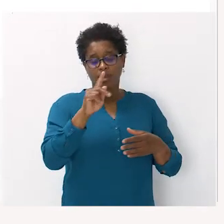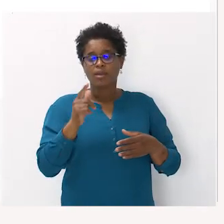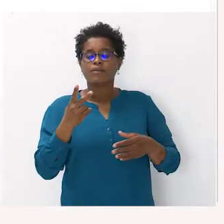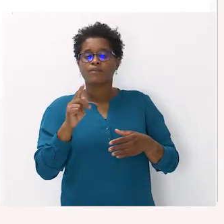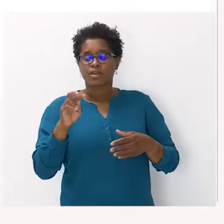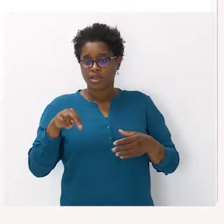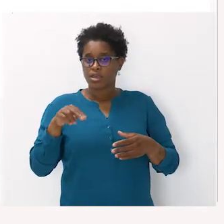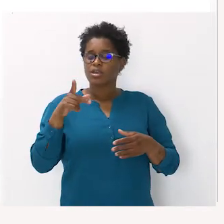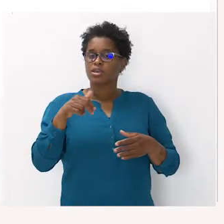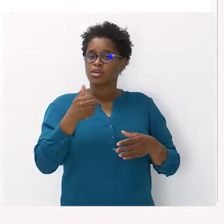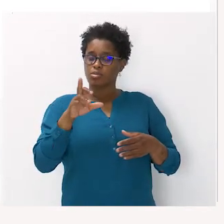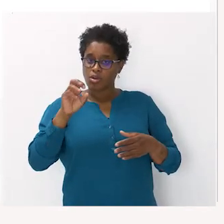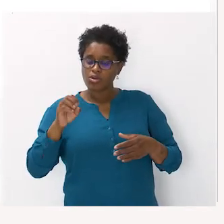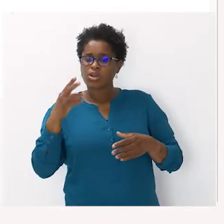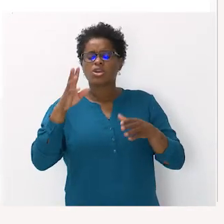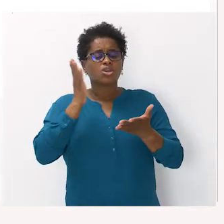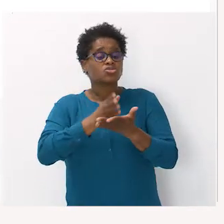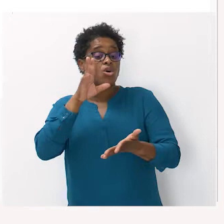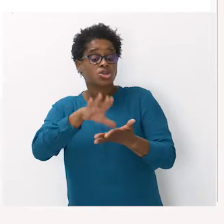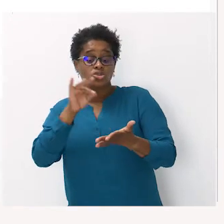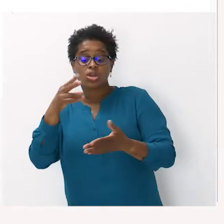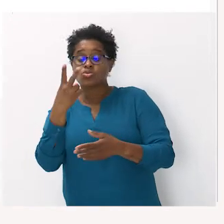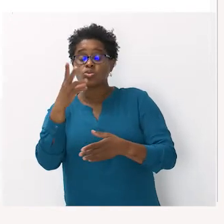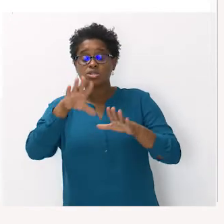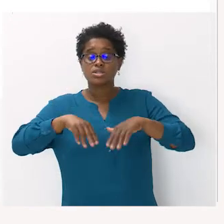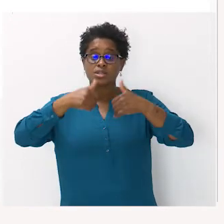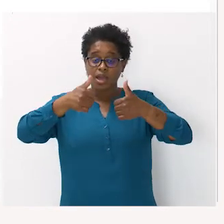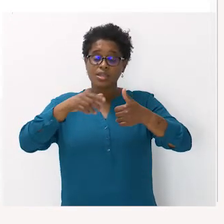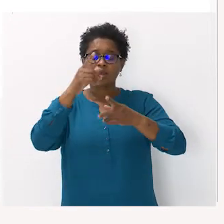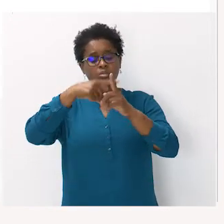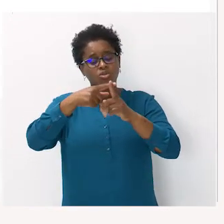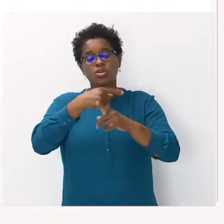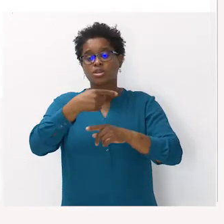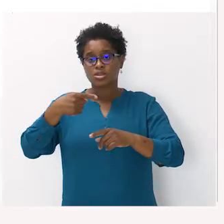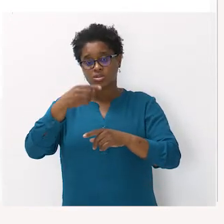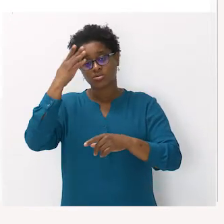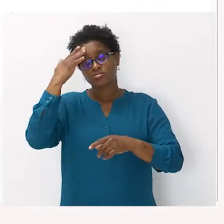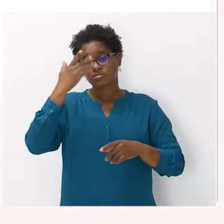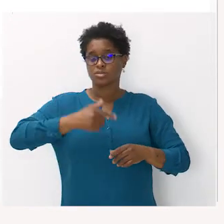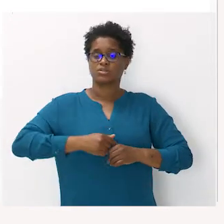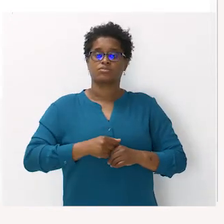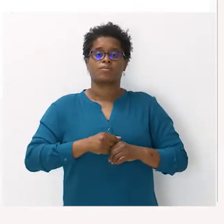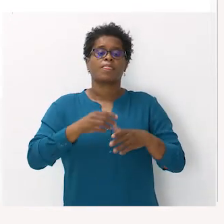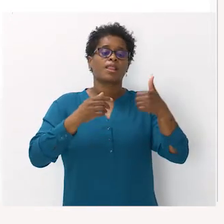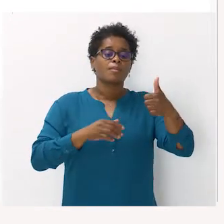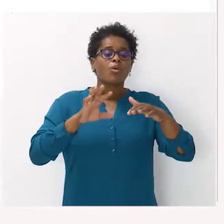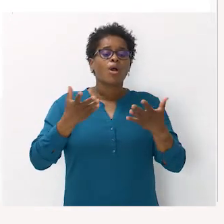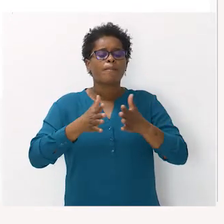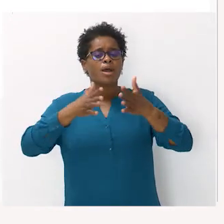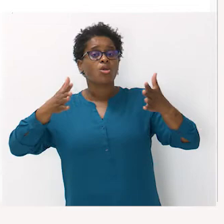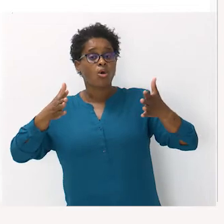duas cidades em que as temperaturas sejam números negativos. A linha B, qual foi a